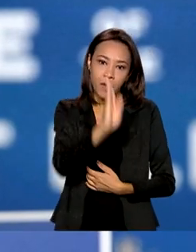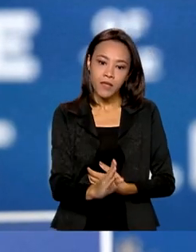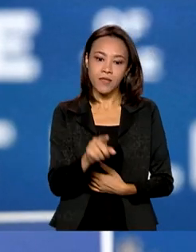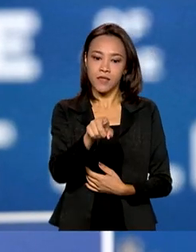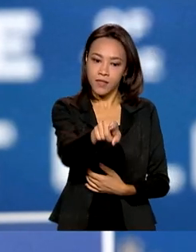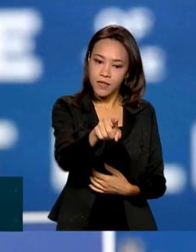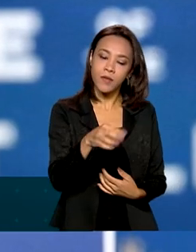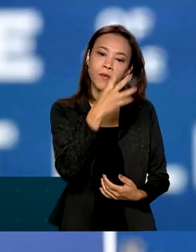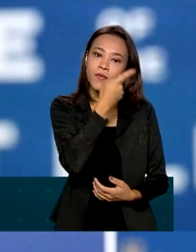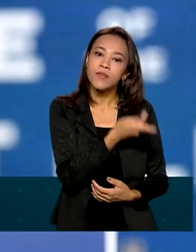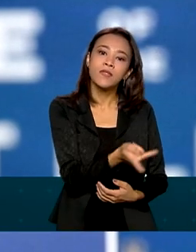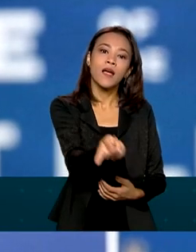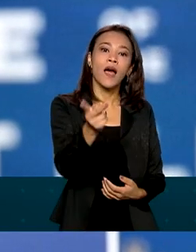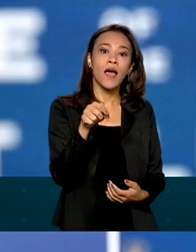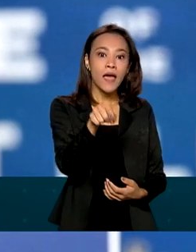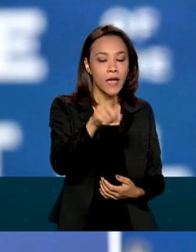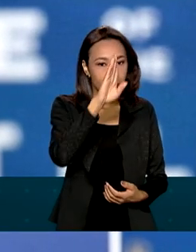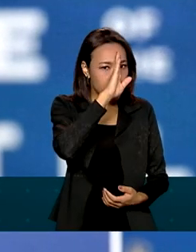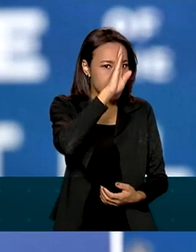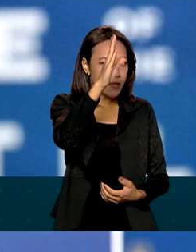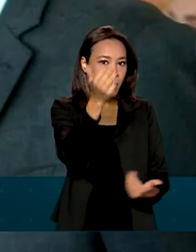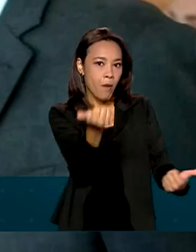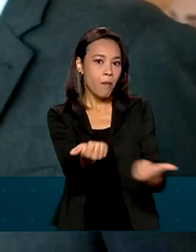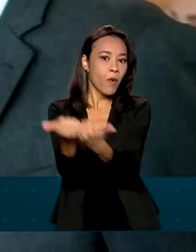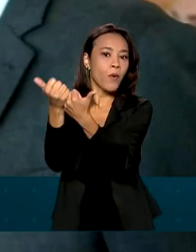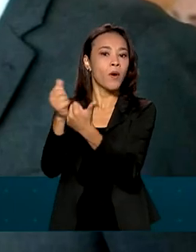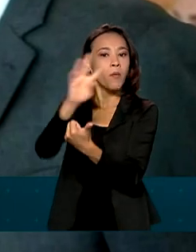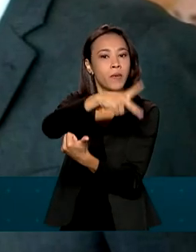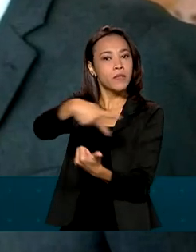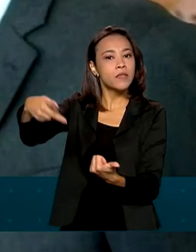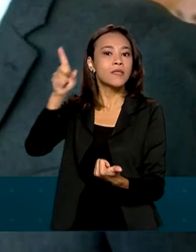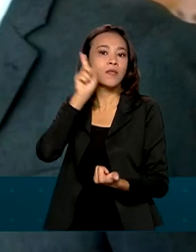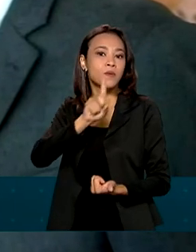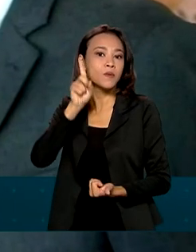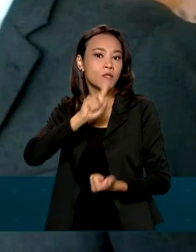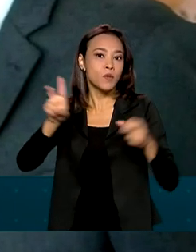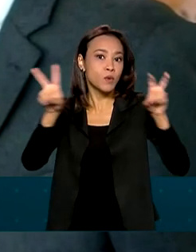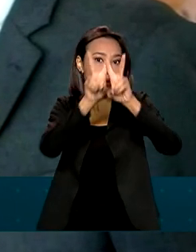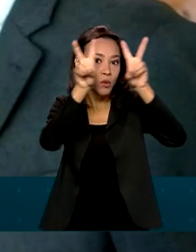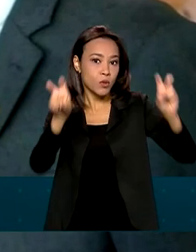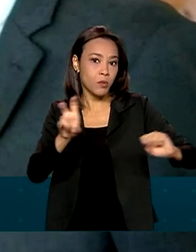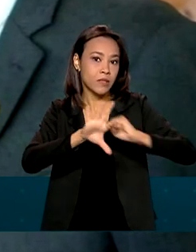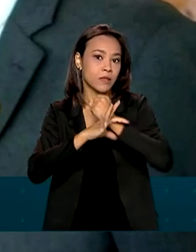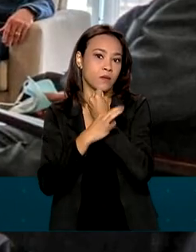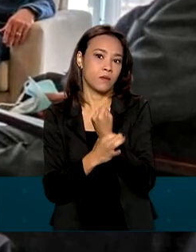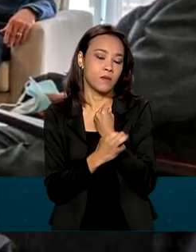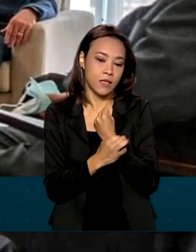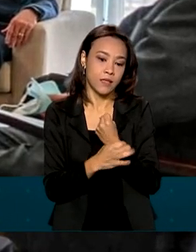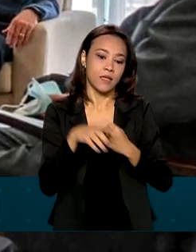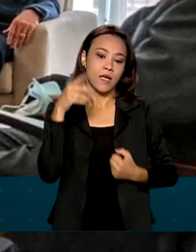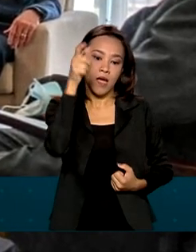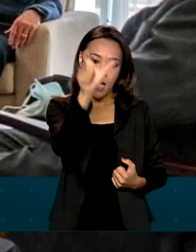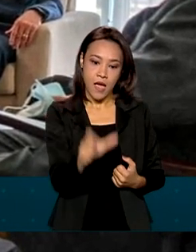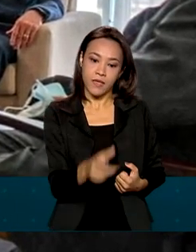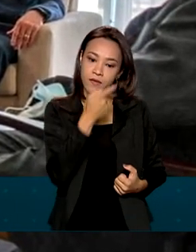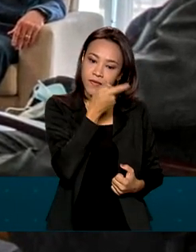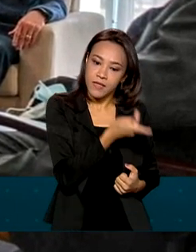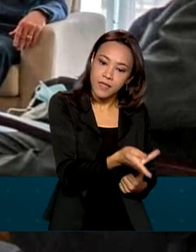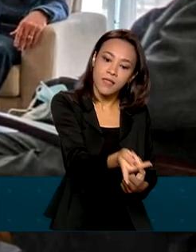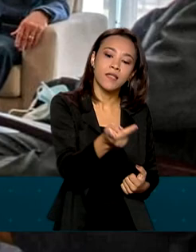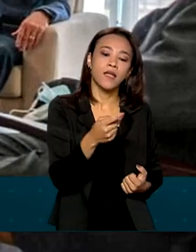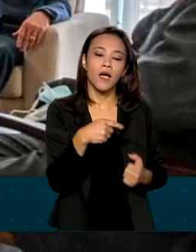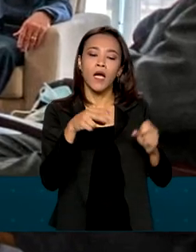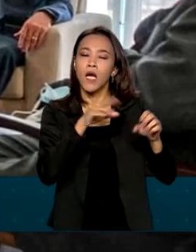Brasília Sullivan é o principal assistente de Jeová em para assuntos de segurança nacional a visita ao Brasil estabeleceu